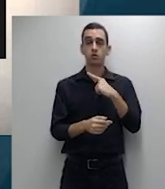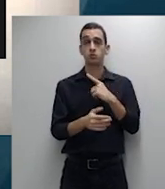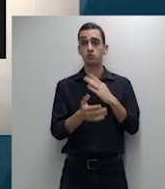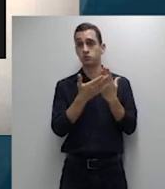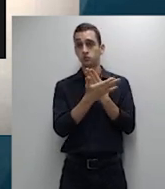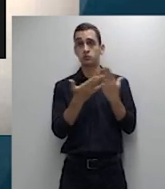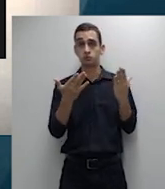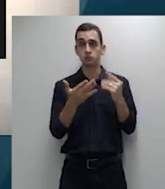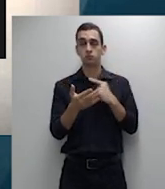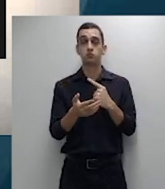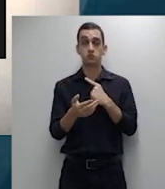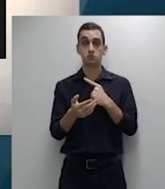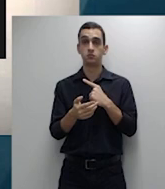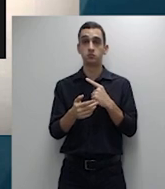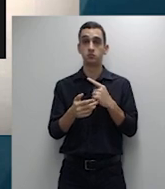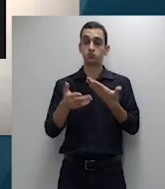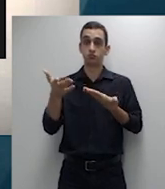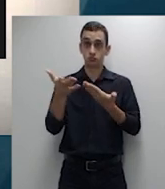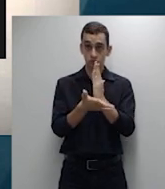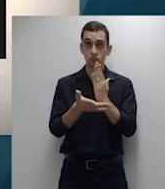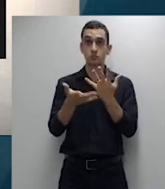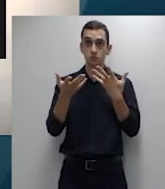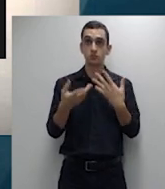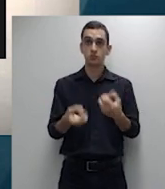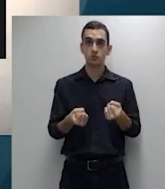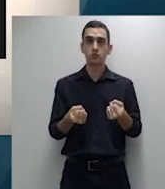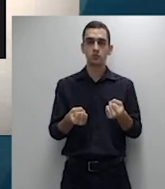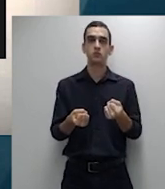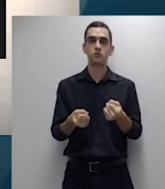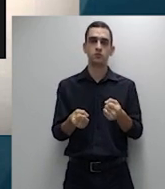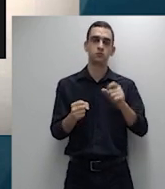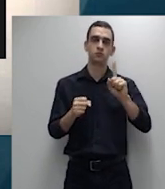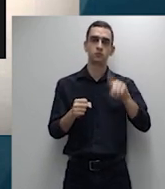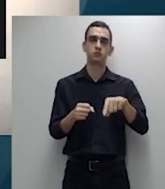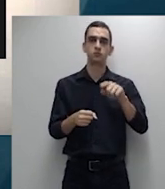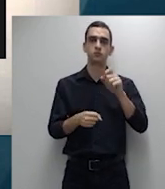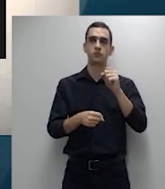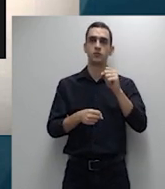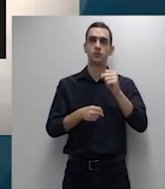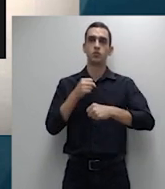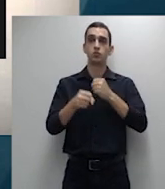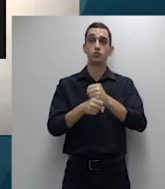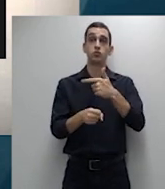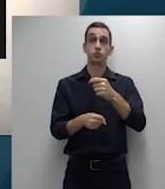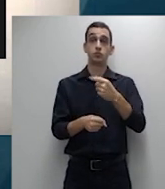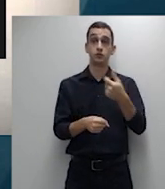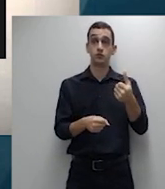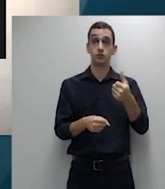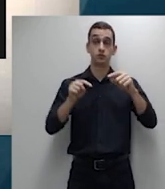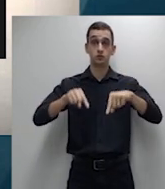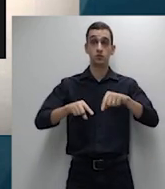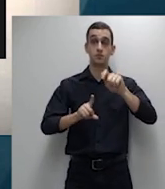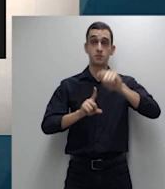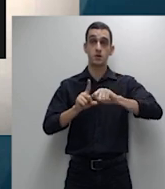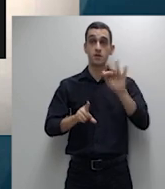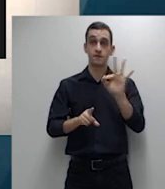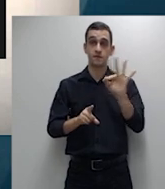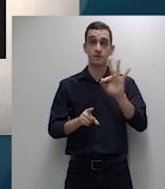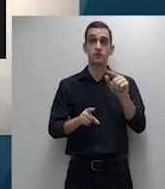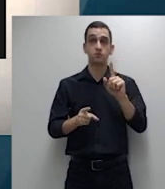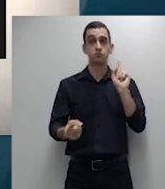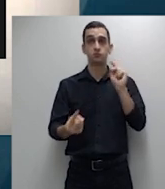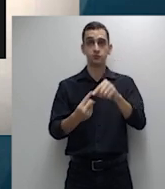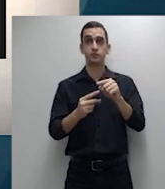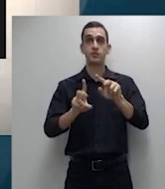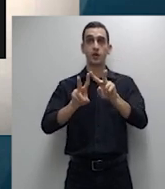extraordinário decisão de fevereiro de 2021 provimento ao recurso ordinário para aplicar o tema 2001